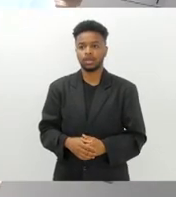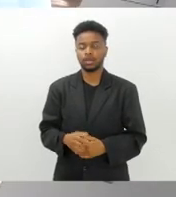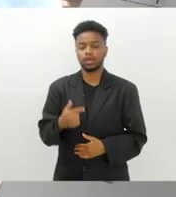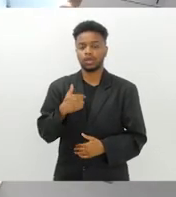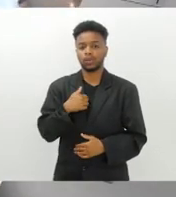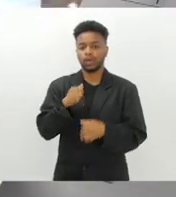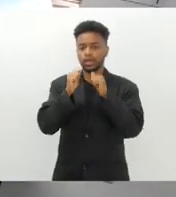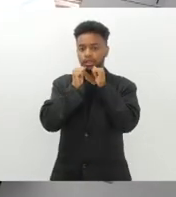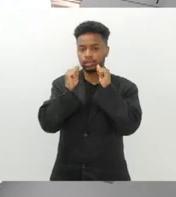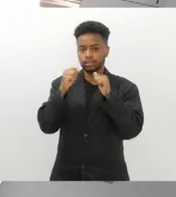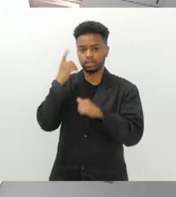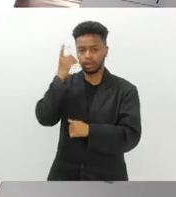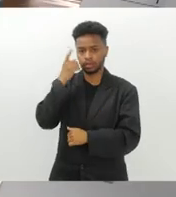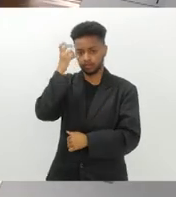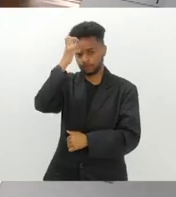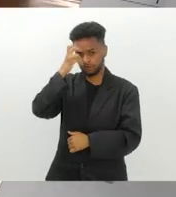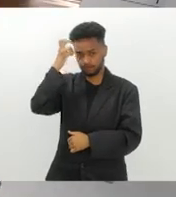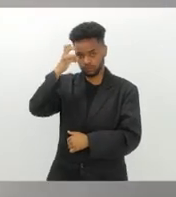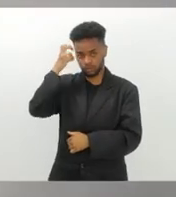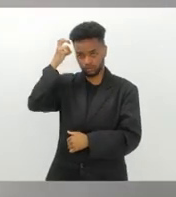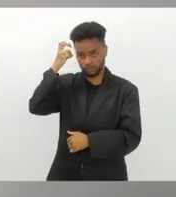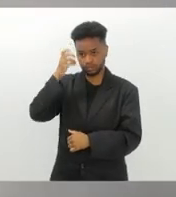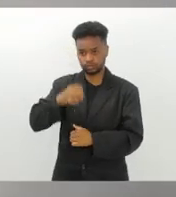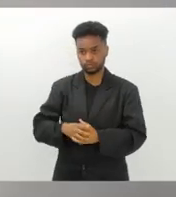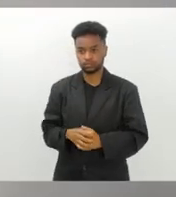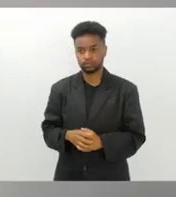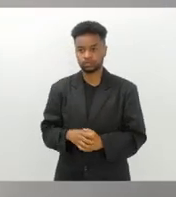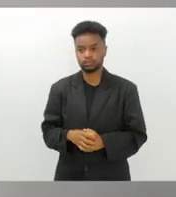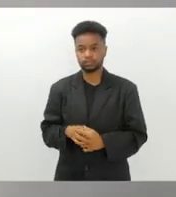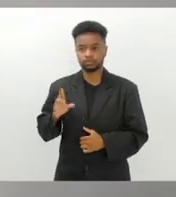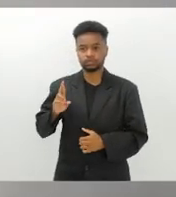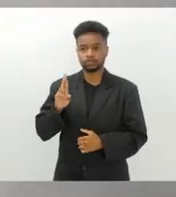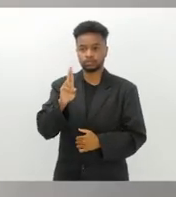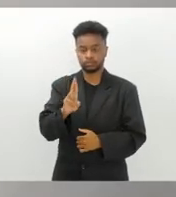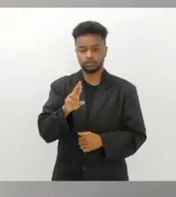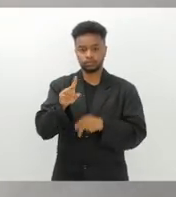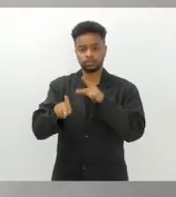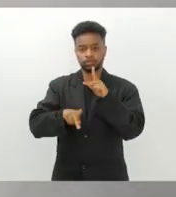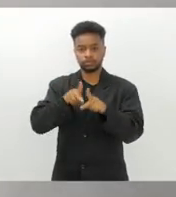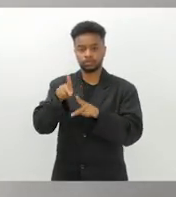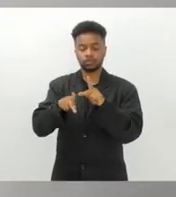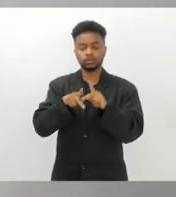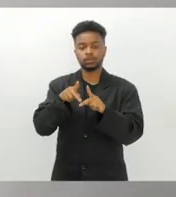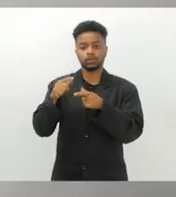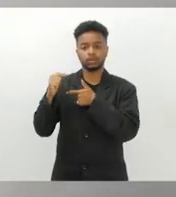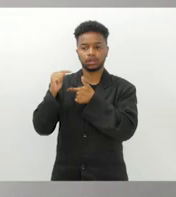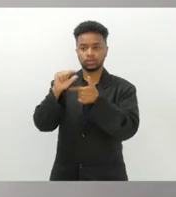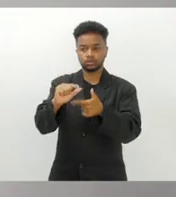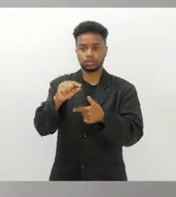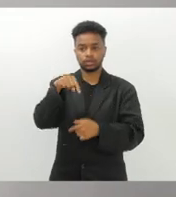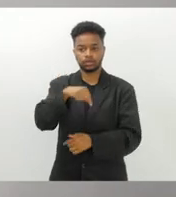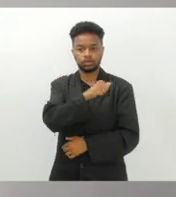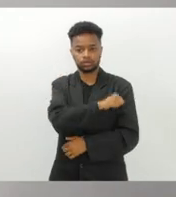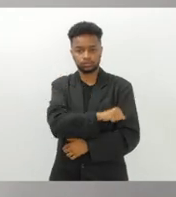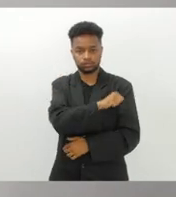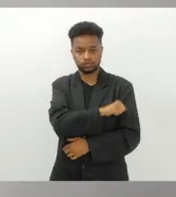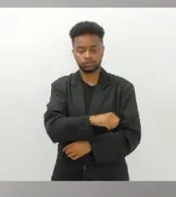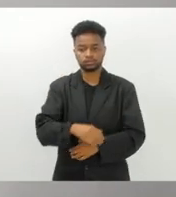da deputada Verônica Lima, né, como representante dos povos tradicionais do Estado do Rio de Janeiro.